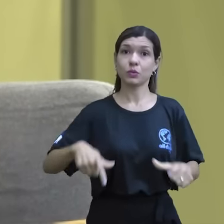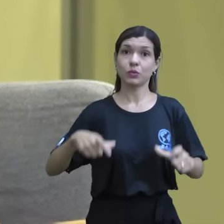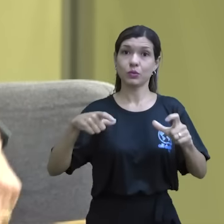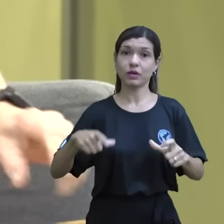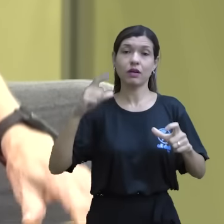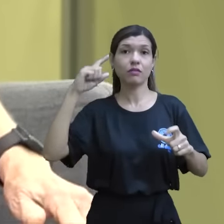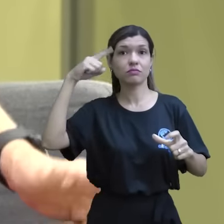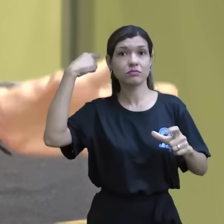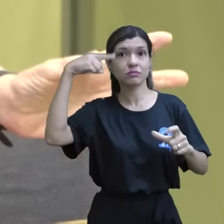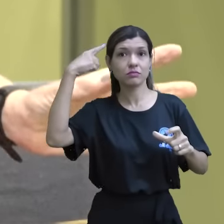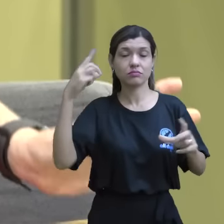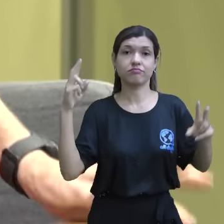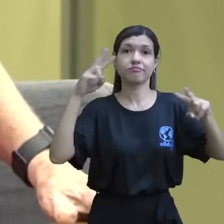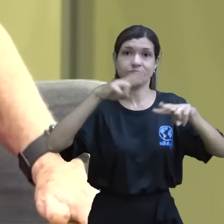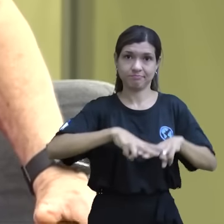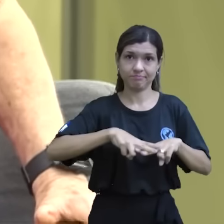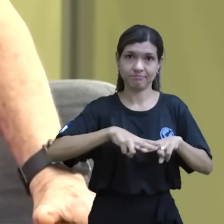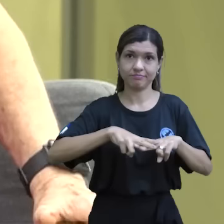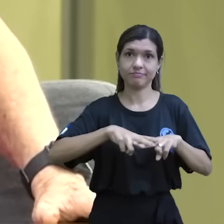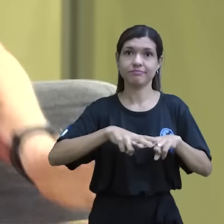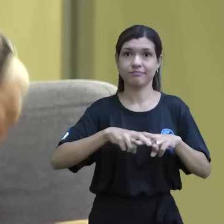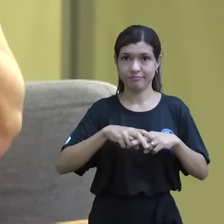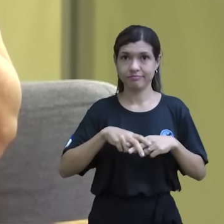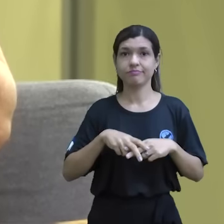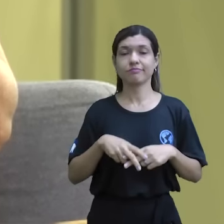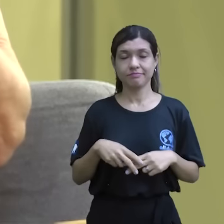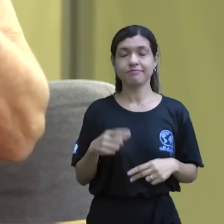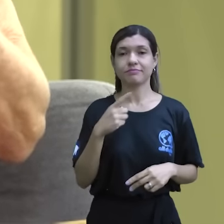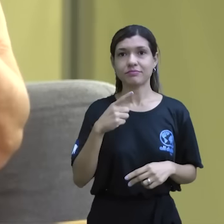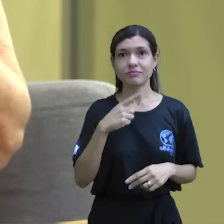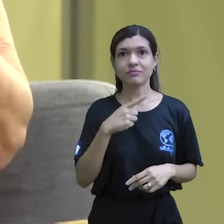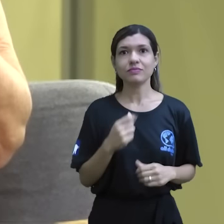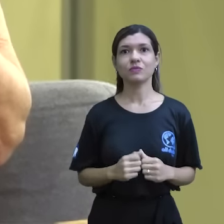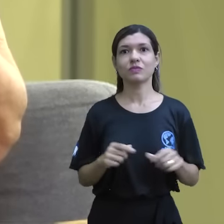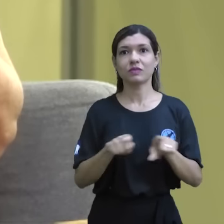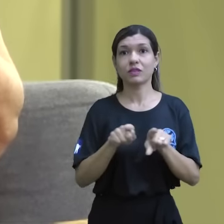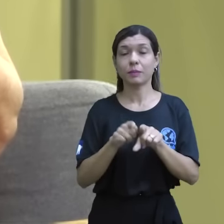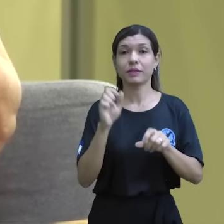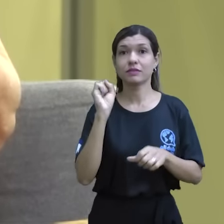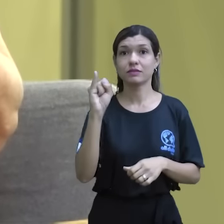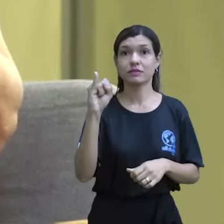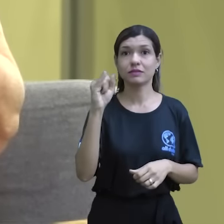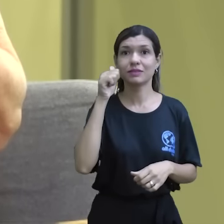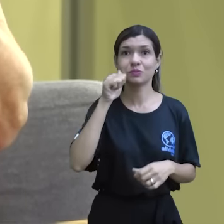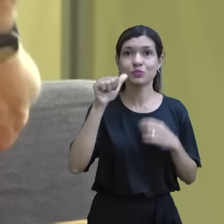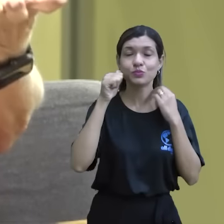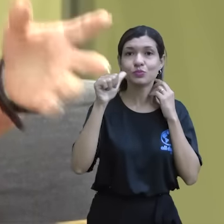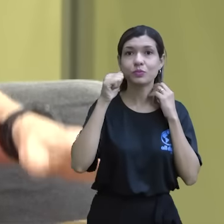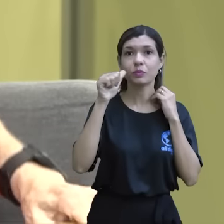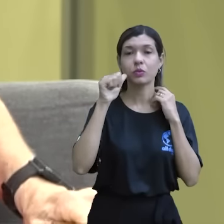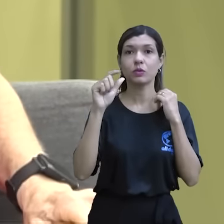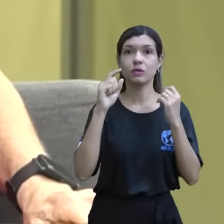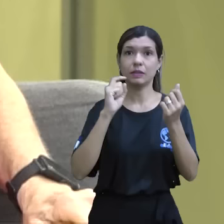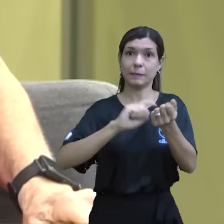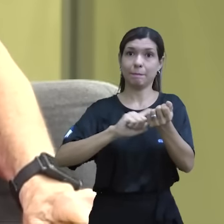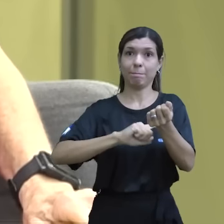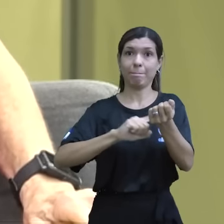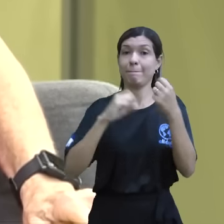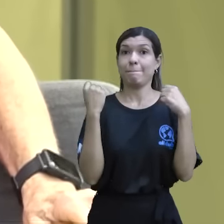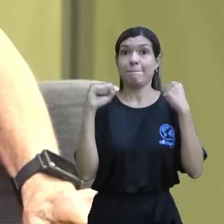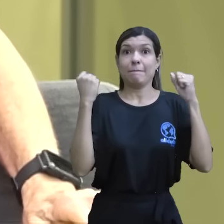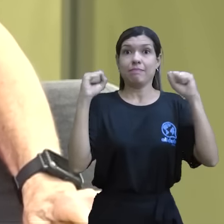E eram mulheres histéricas. E a minha grande surpresa foi encontrar crianças, né? Fotos de